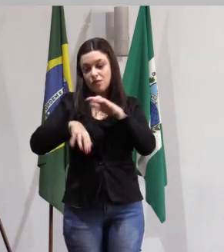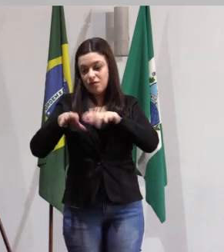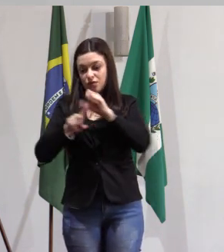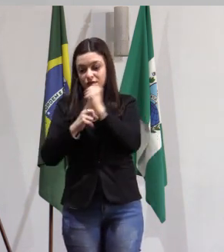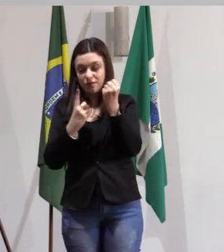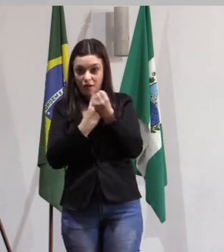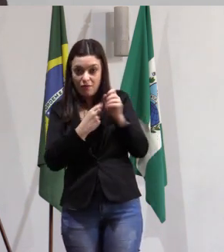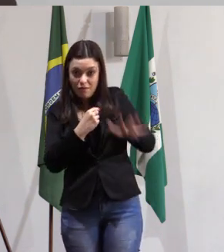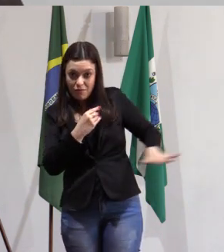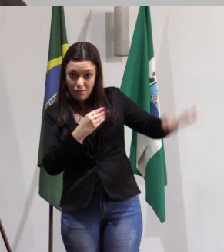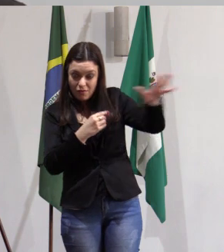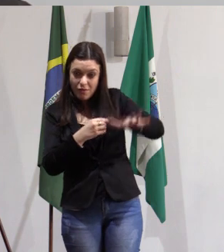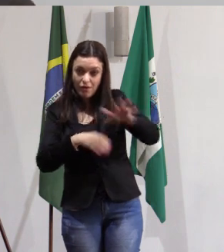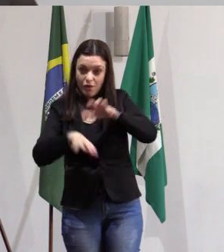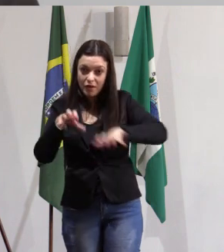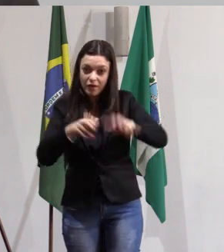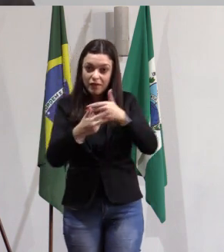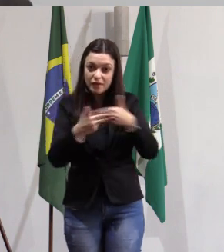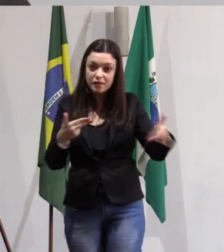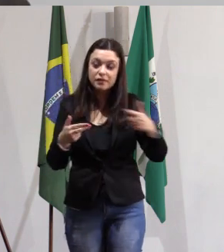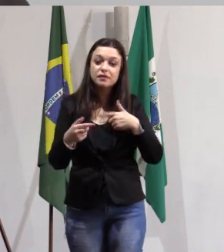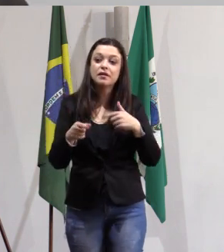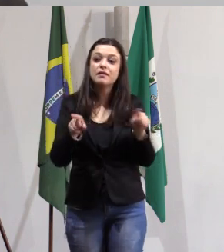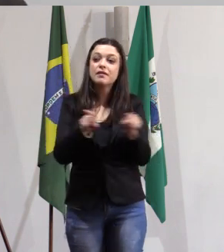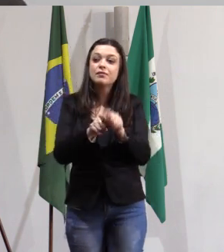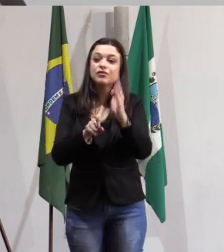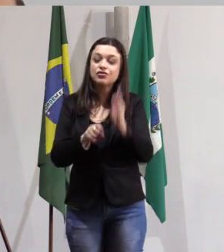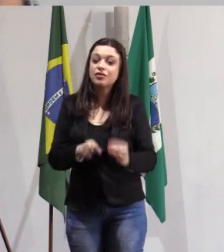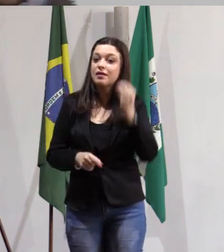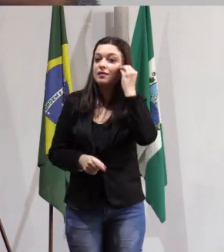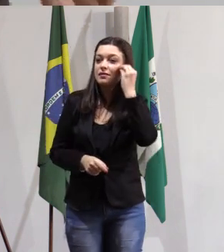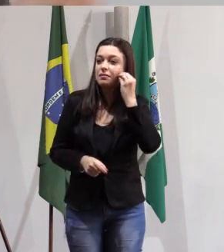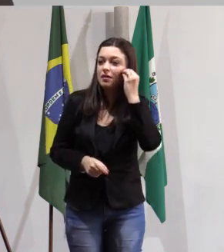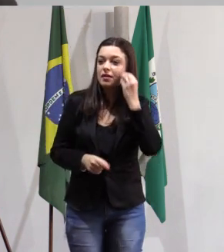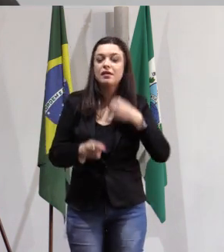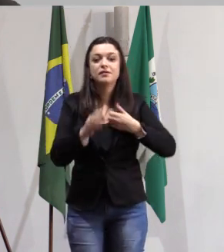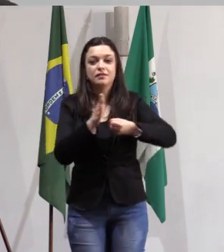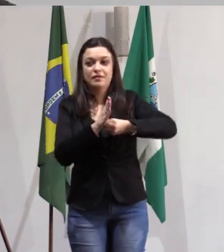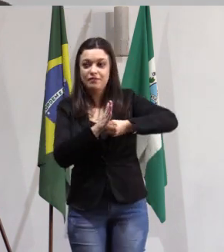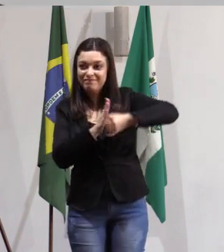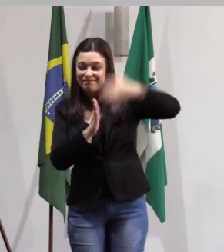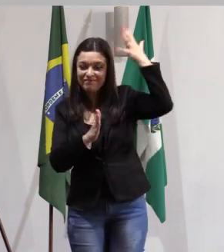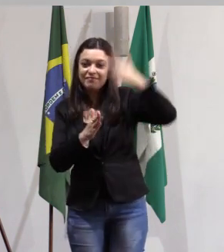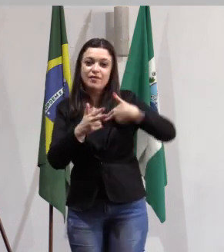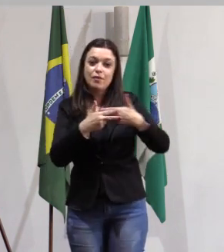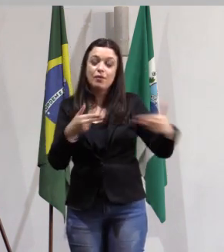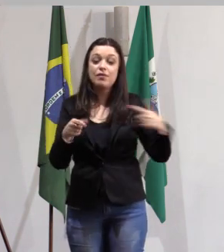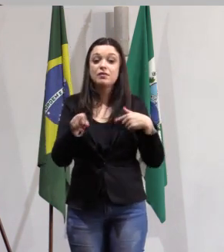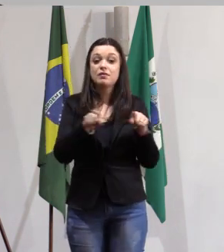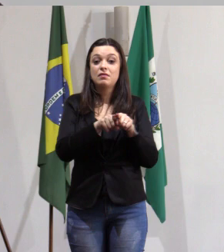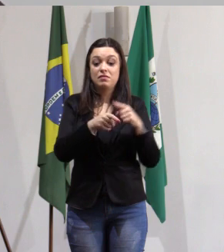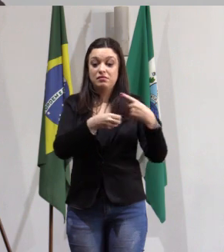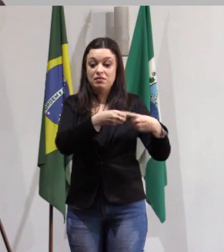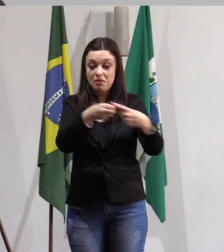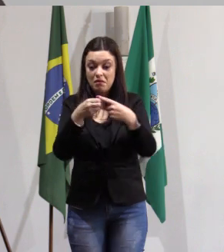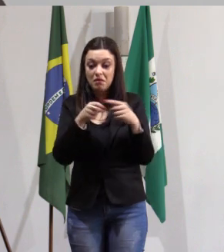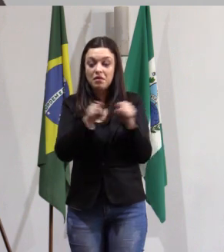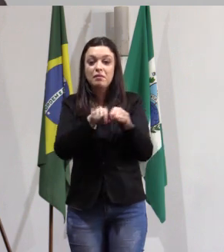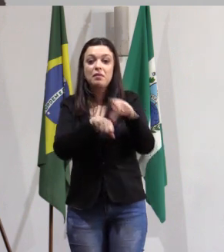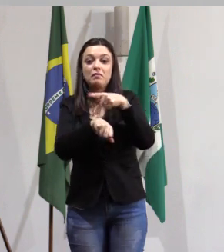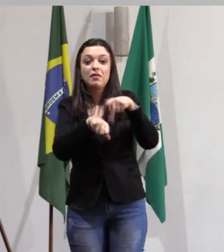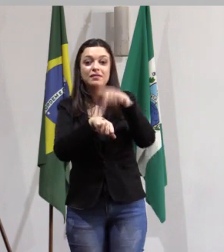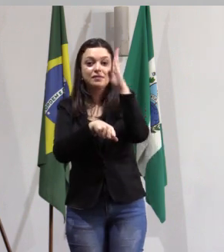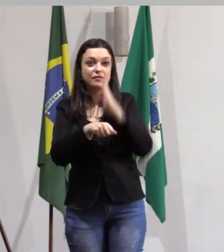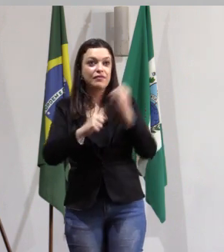foram já bastante usadas em tantas experiências, em municípios, estados, Brasil afora,